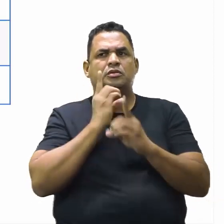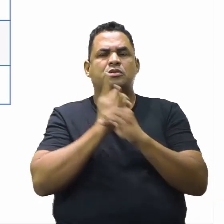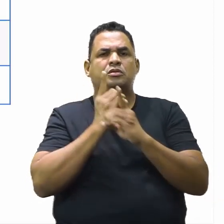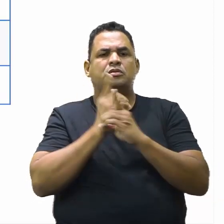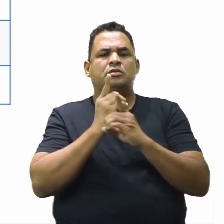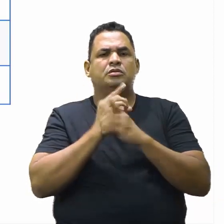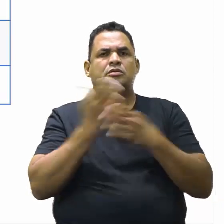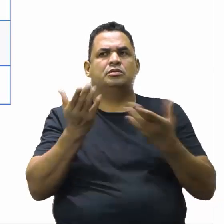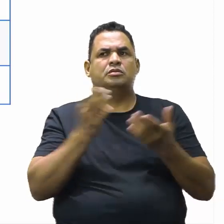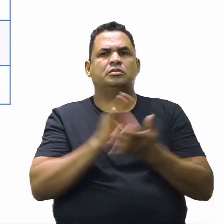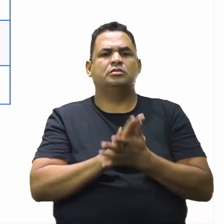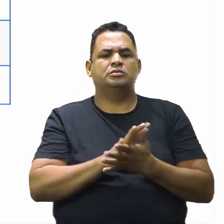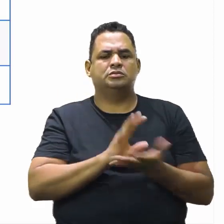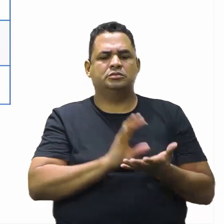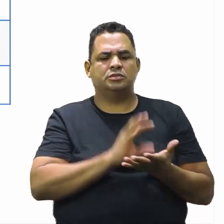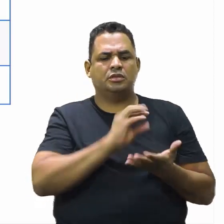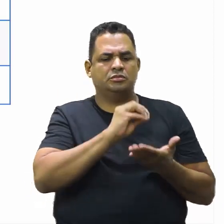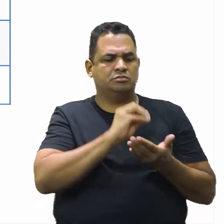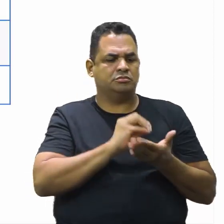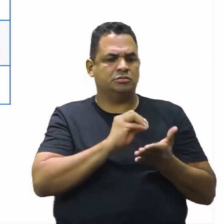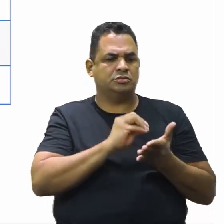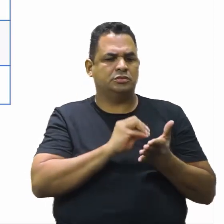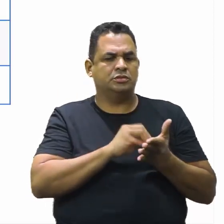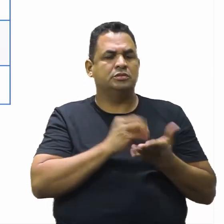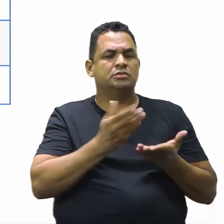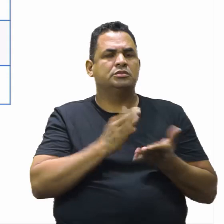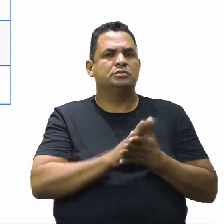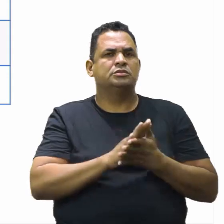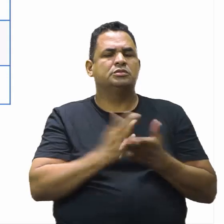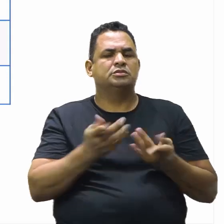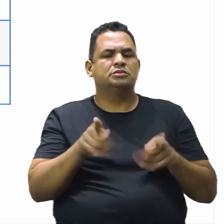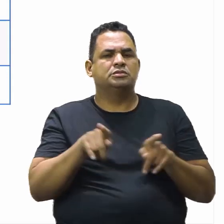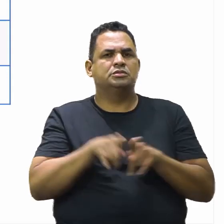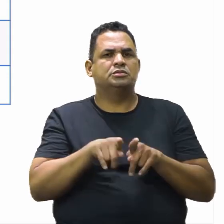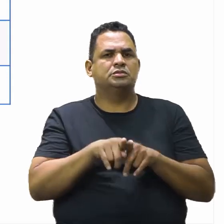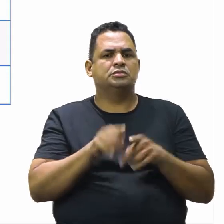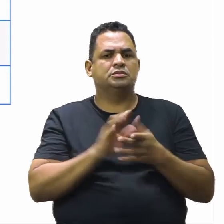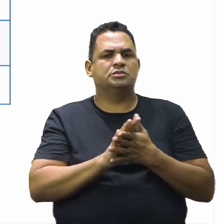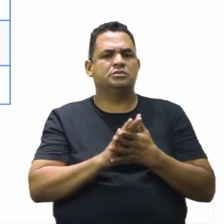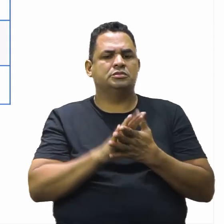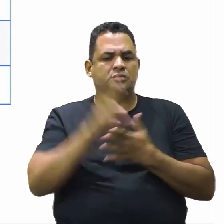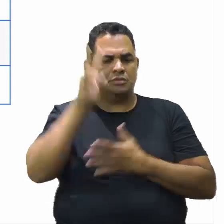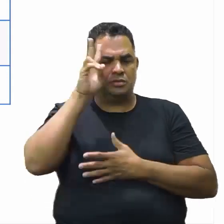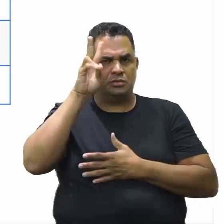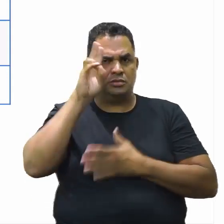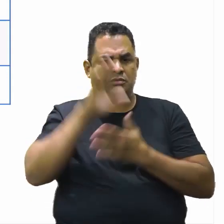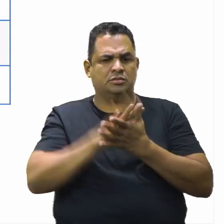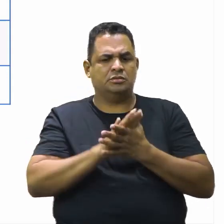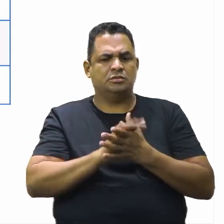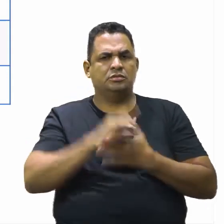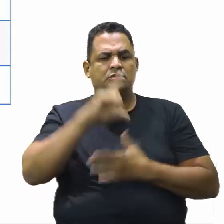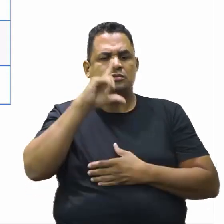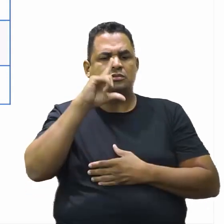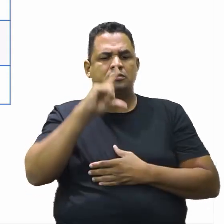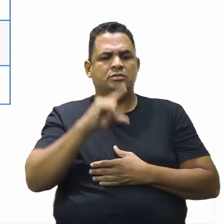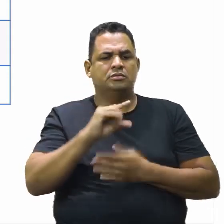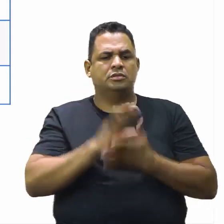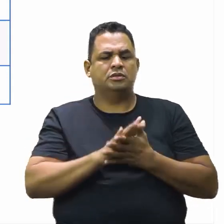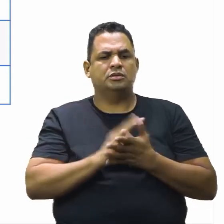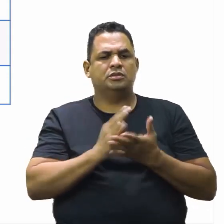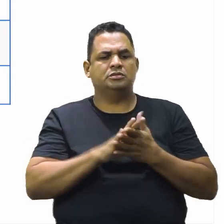os chamados vazios demográficos em Rondônia e, de uma forma geral, só reforçando baixas